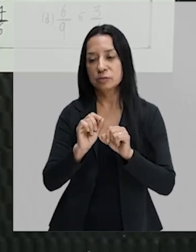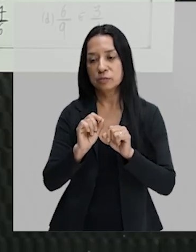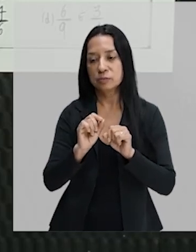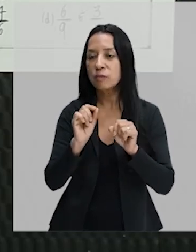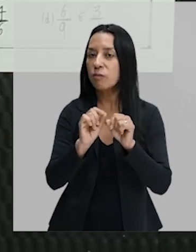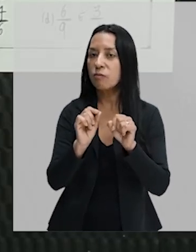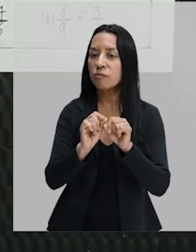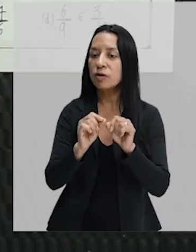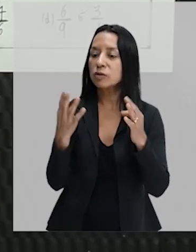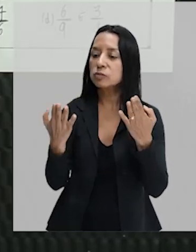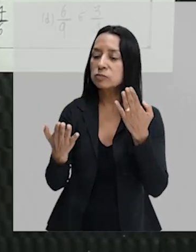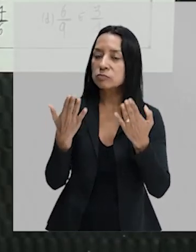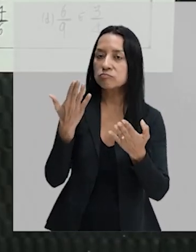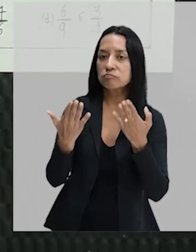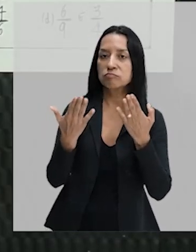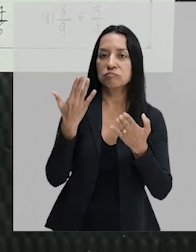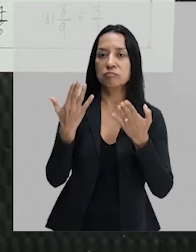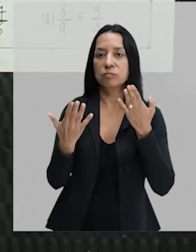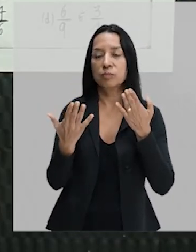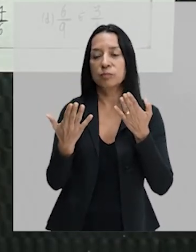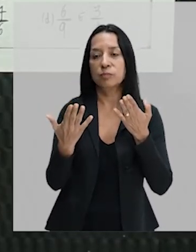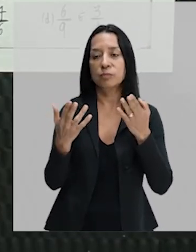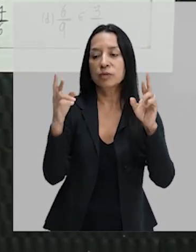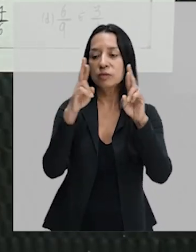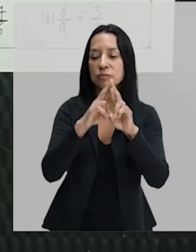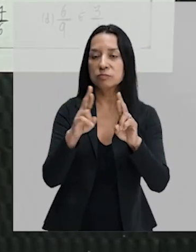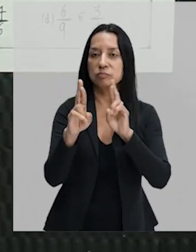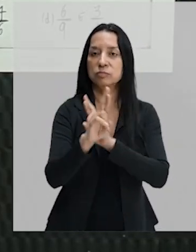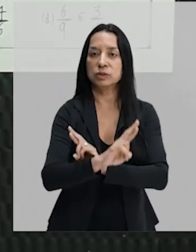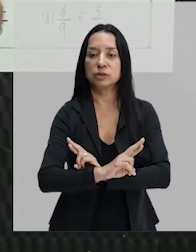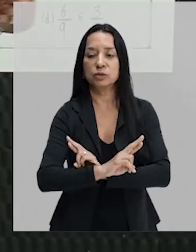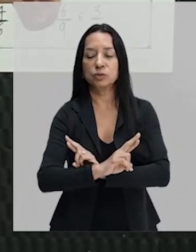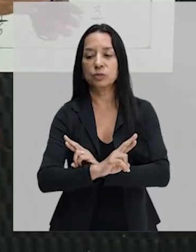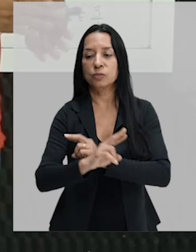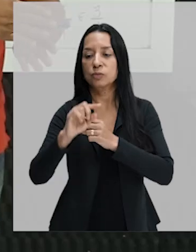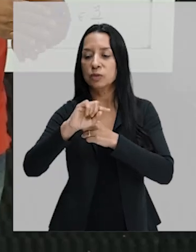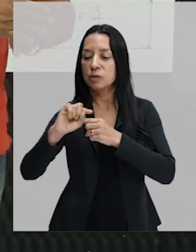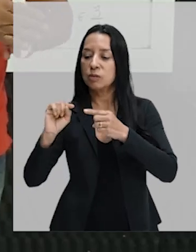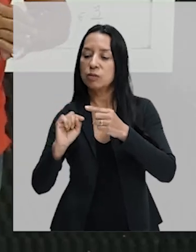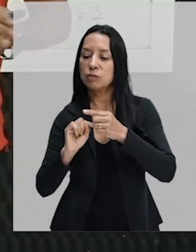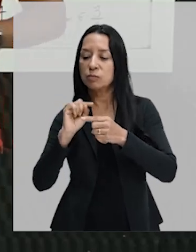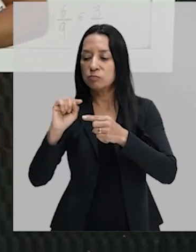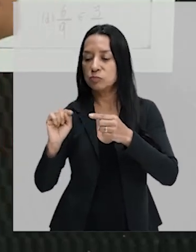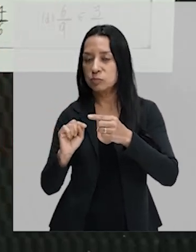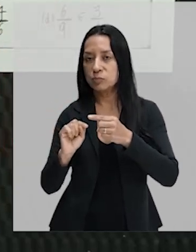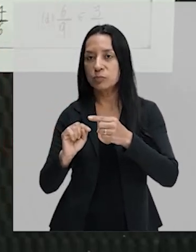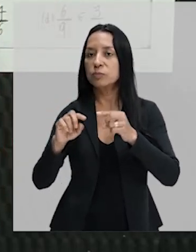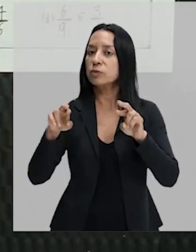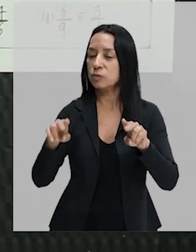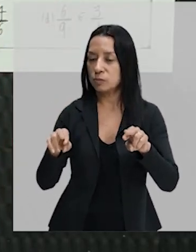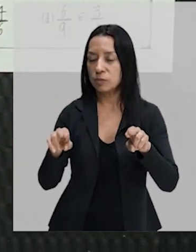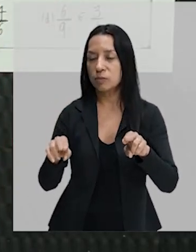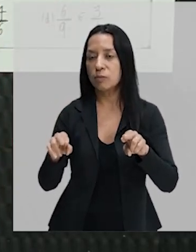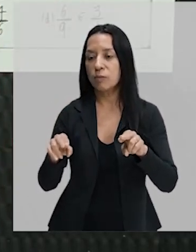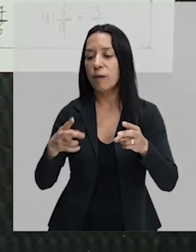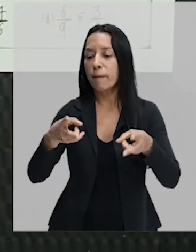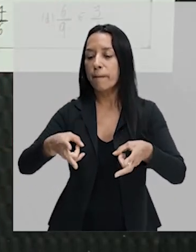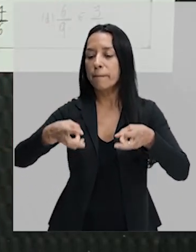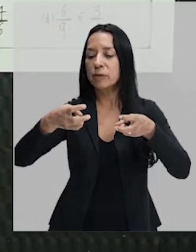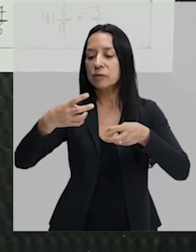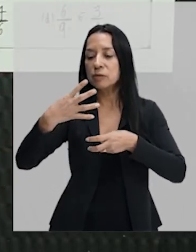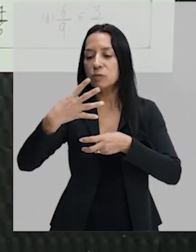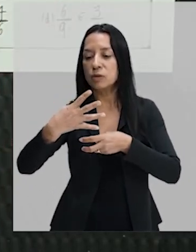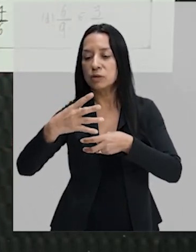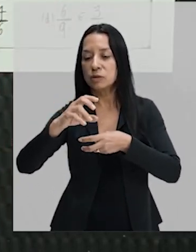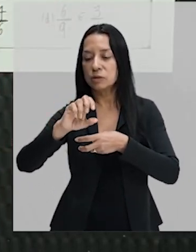você faz uma comparação, você relaciona o quociente, a relação é a mesma. Tá? Perceba que 48 sobre